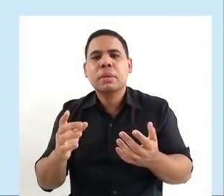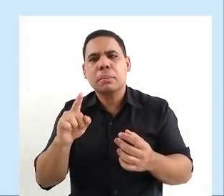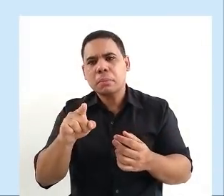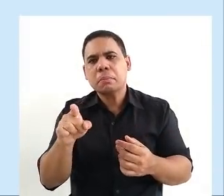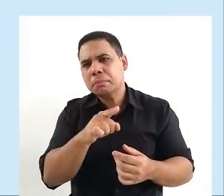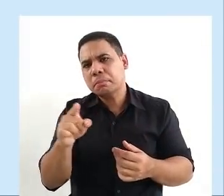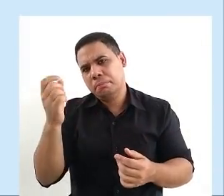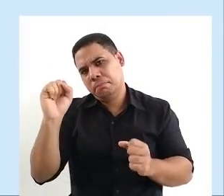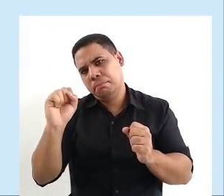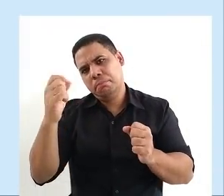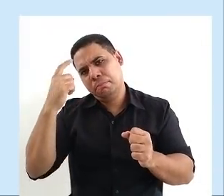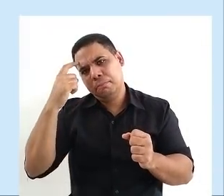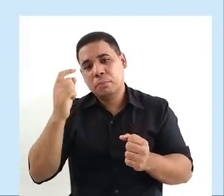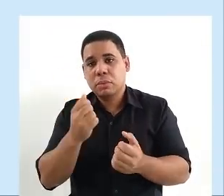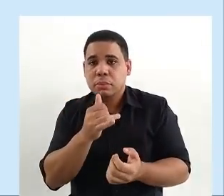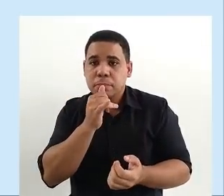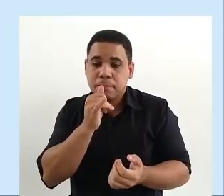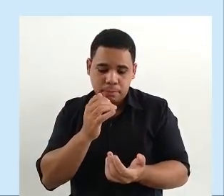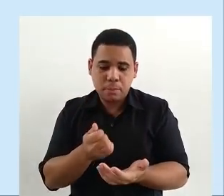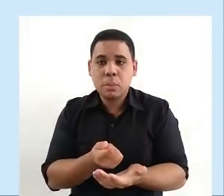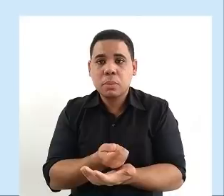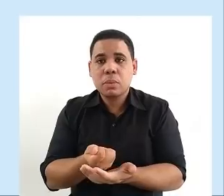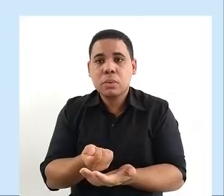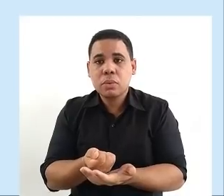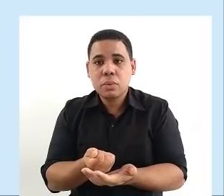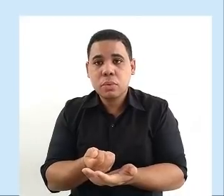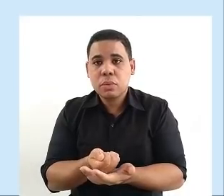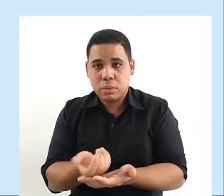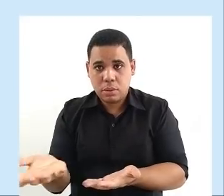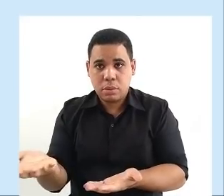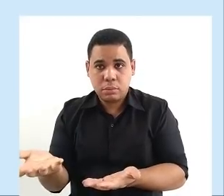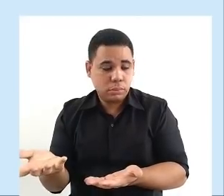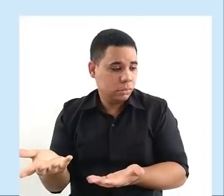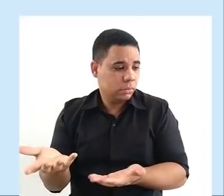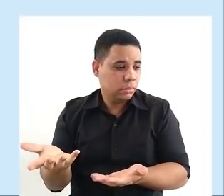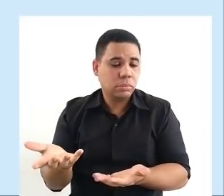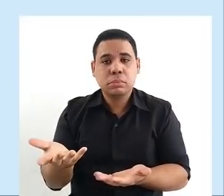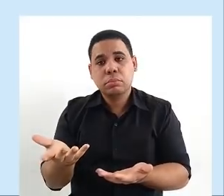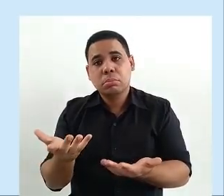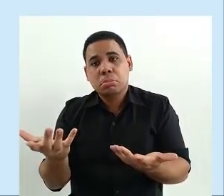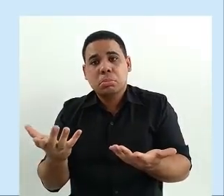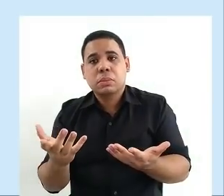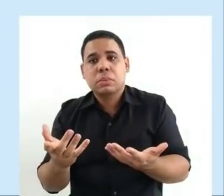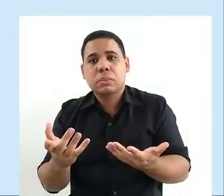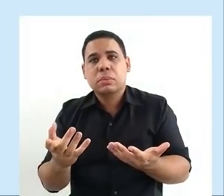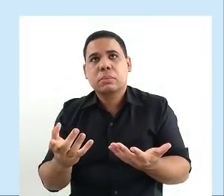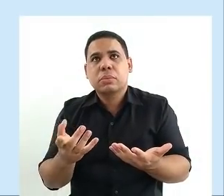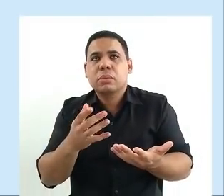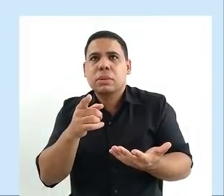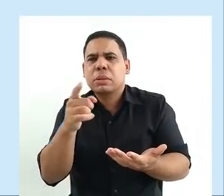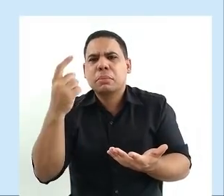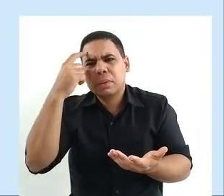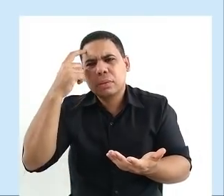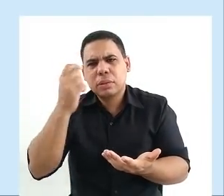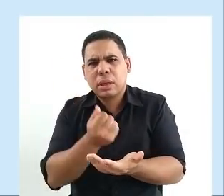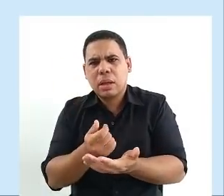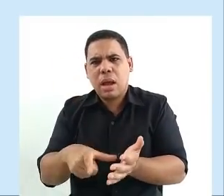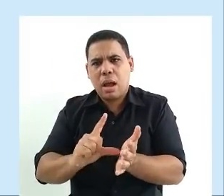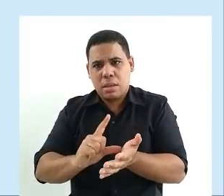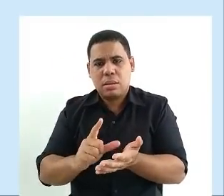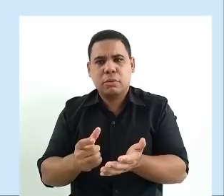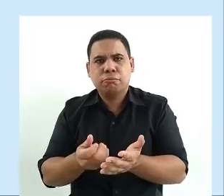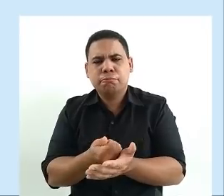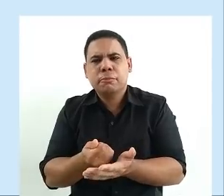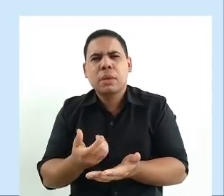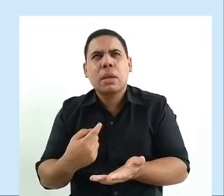não. Mas esse querer, essa possibilidade, a gente vai chamar de evento. Ou seja,